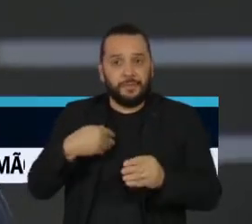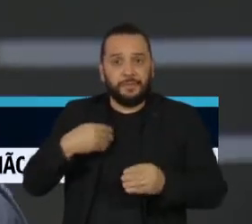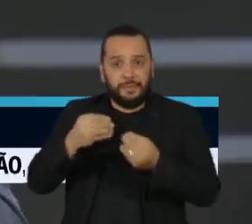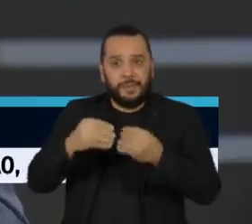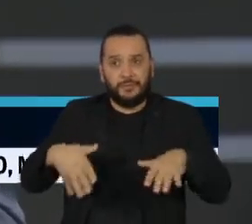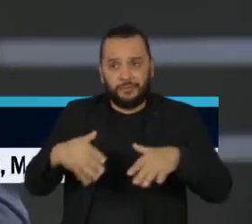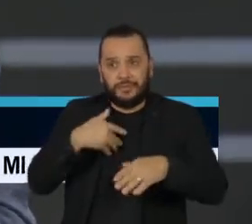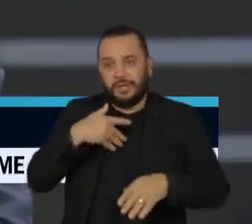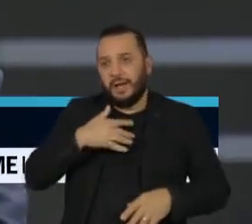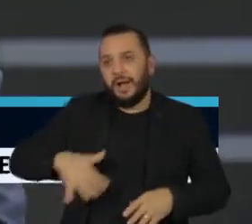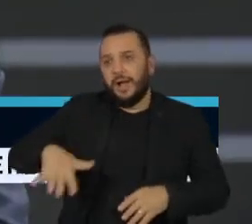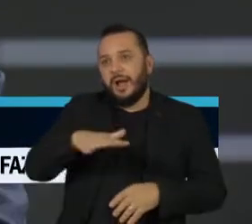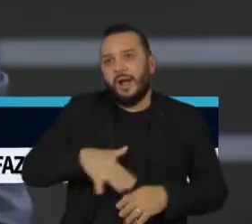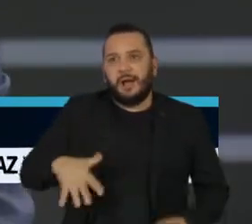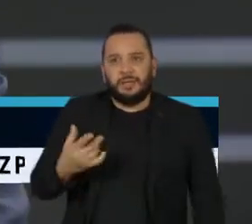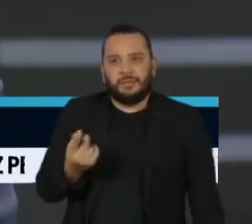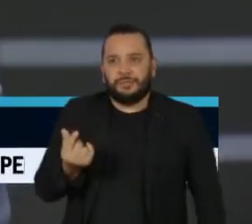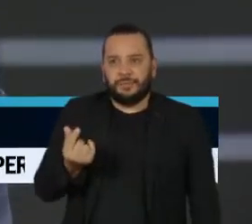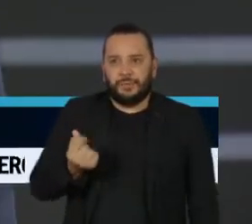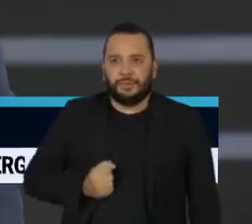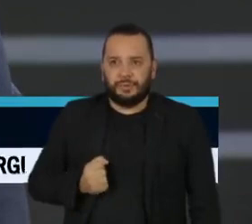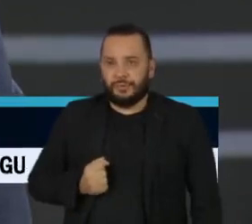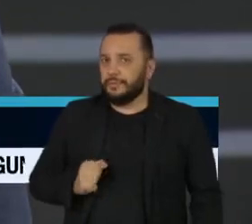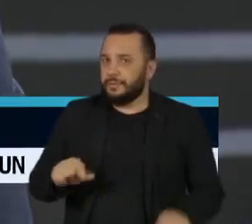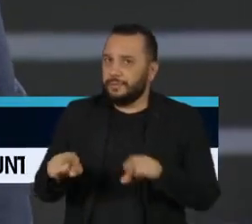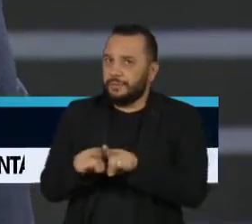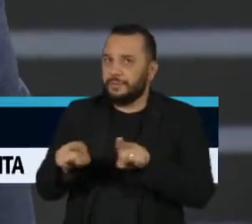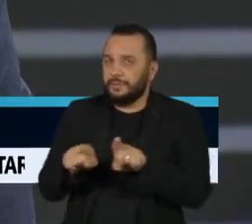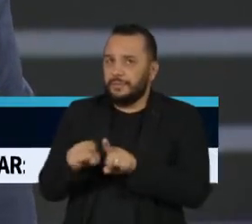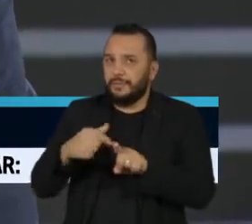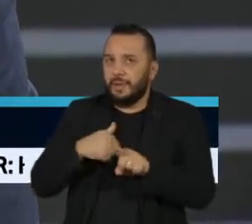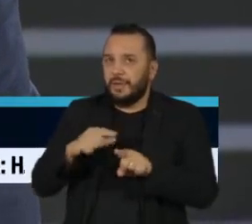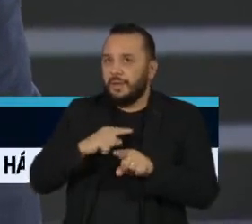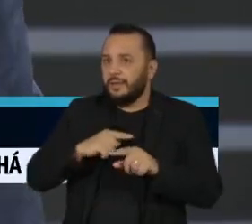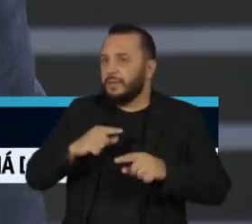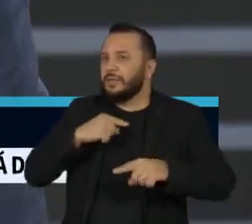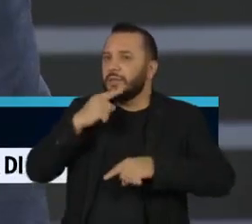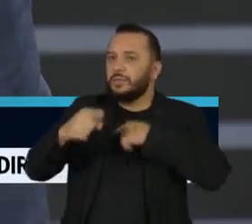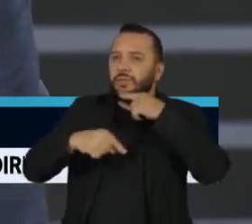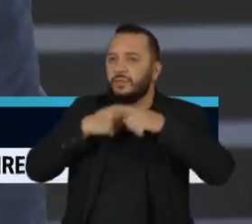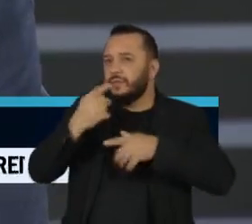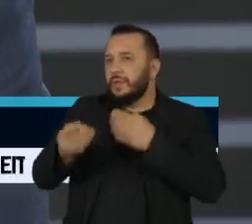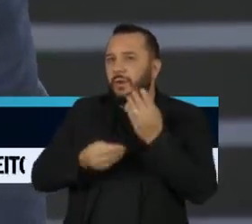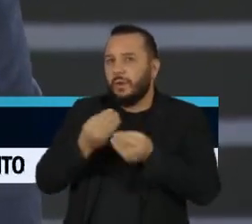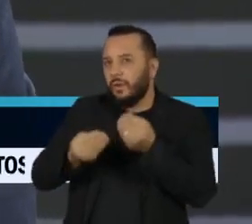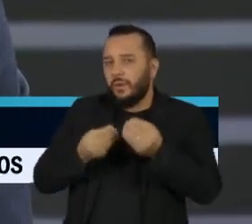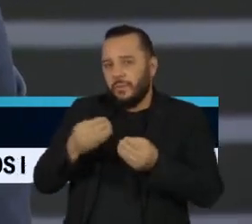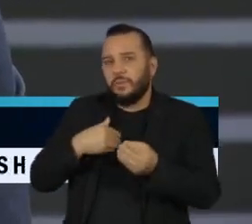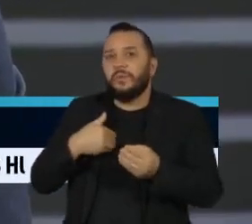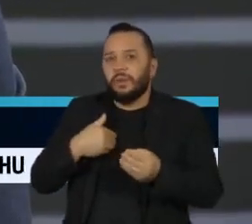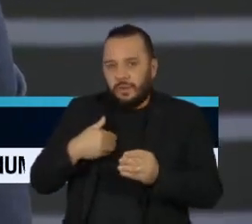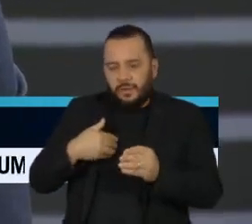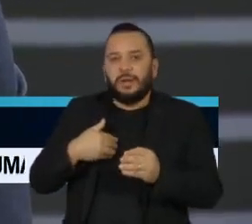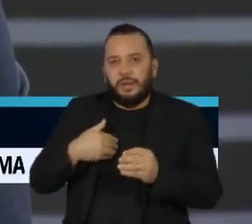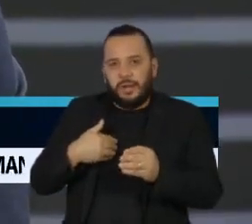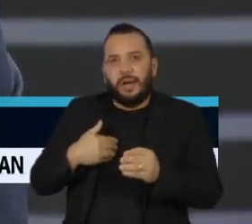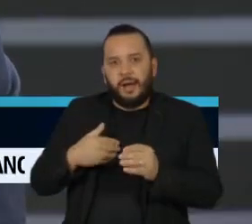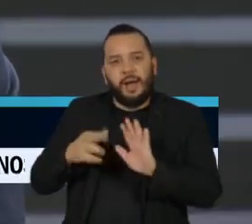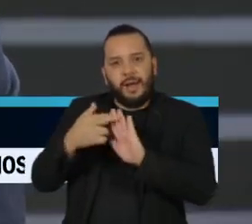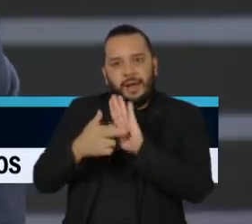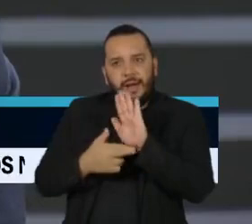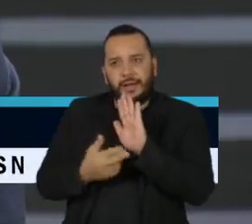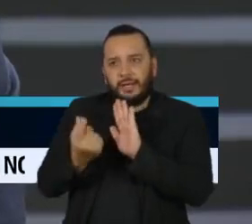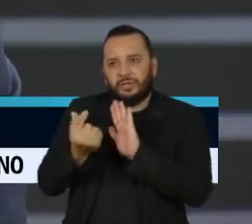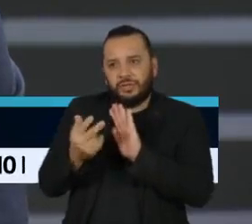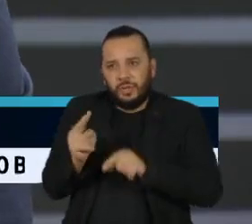e coloca dúvidas quanto à seriedade da política fiscal para os próximos anos. Já